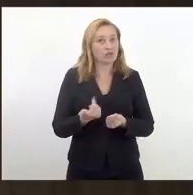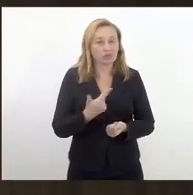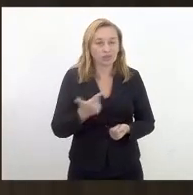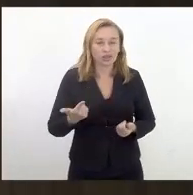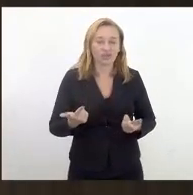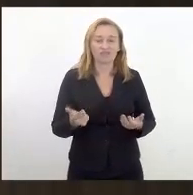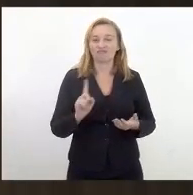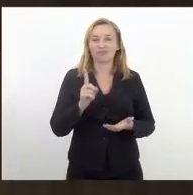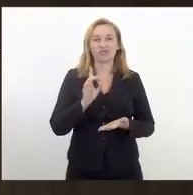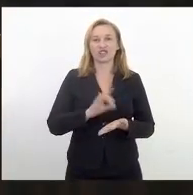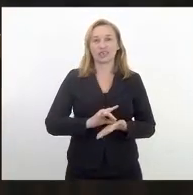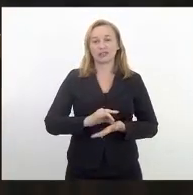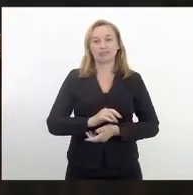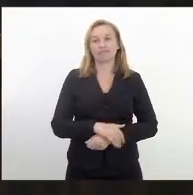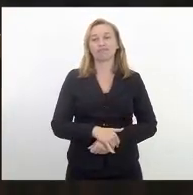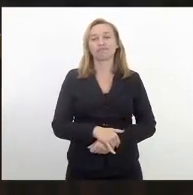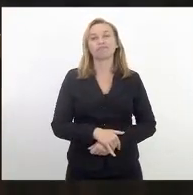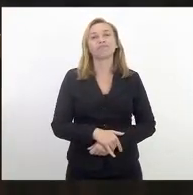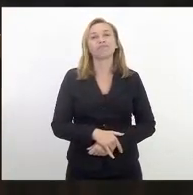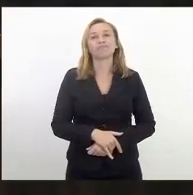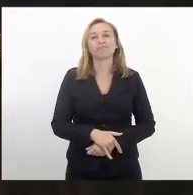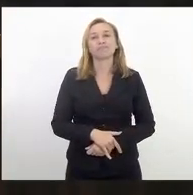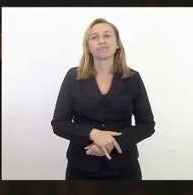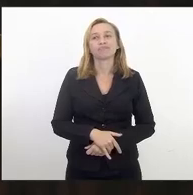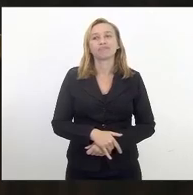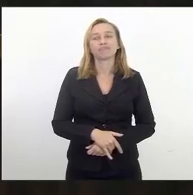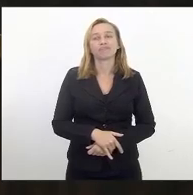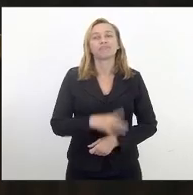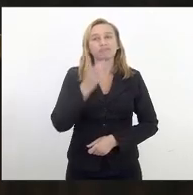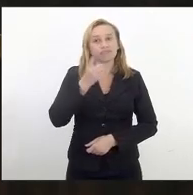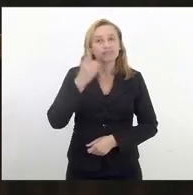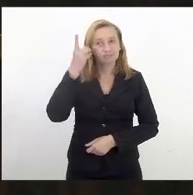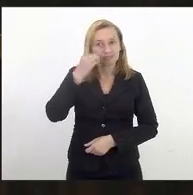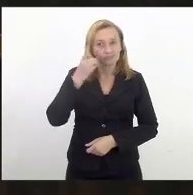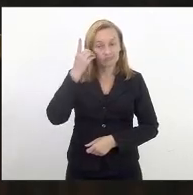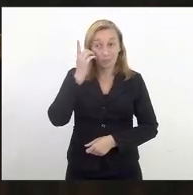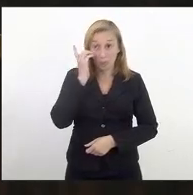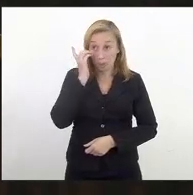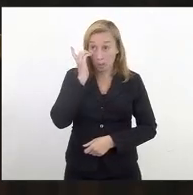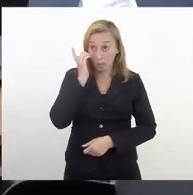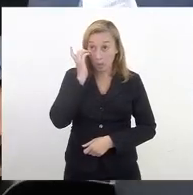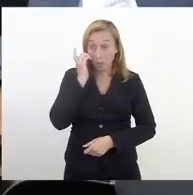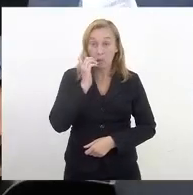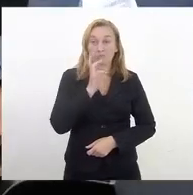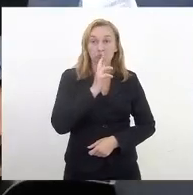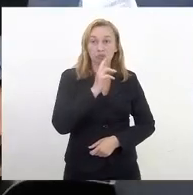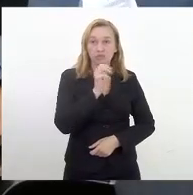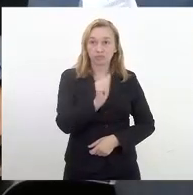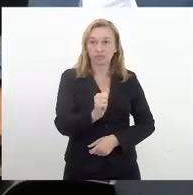Estado isso não é verdadeiro o resultado Rodrigo Amorim